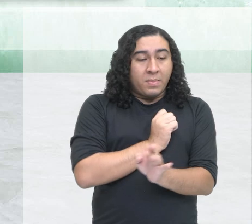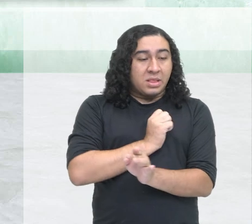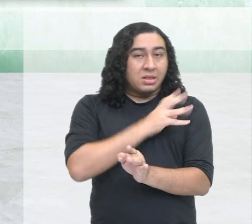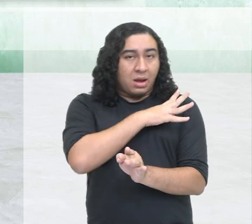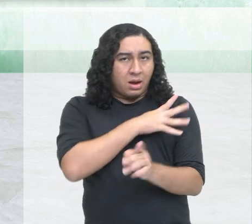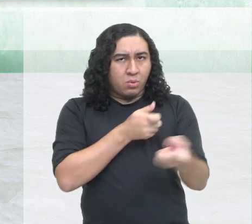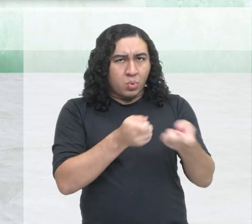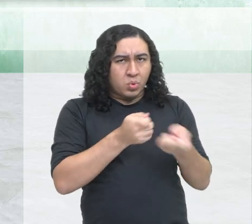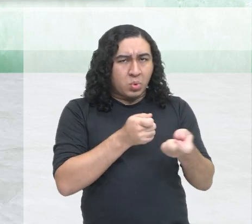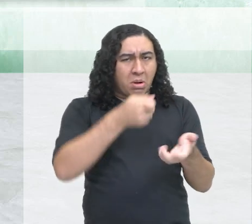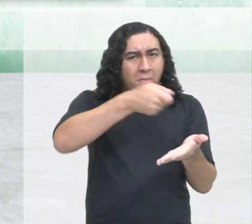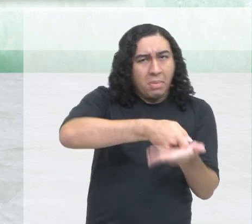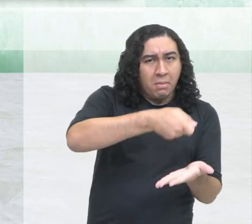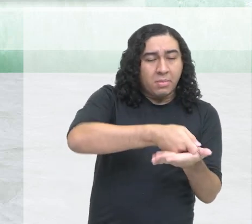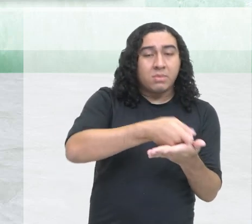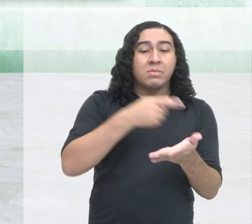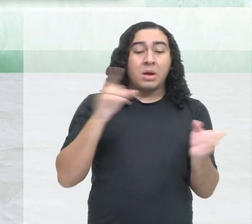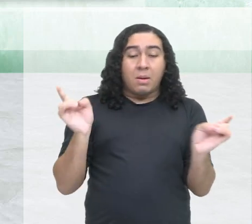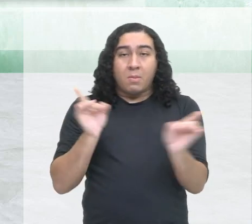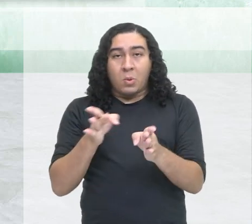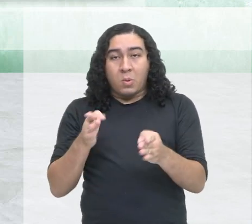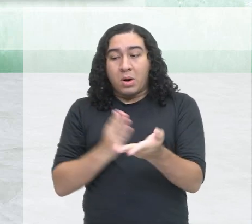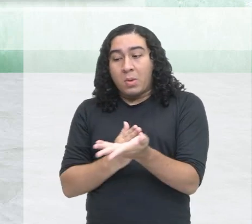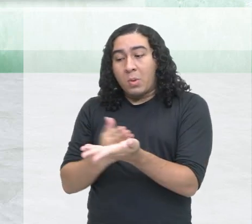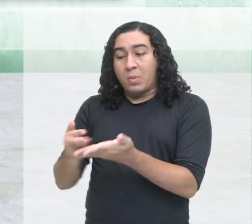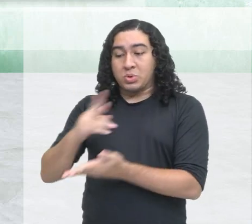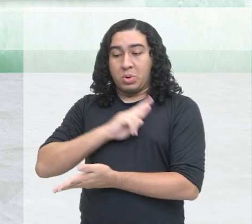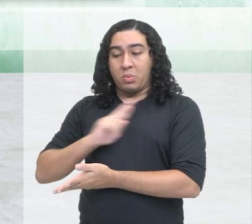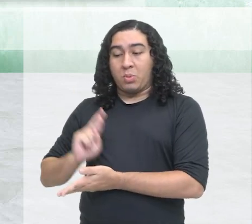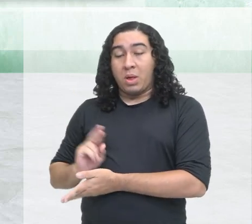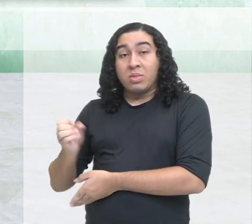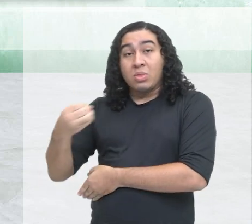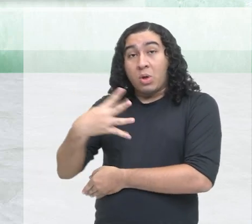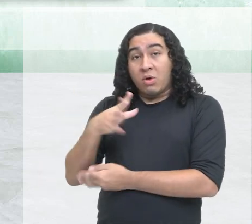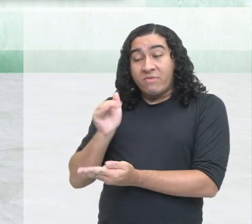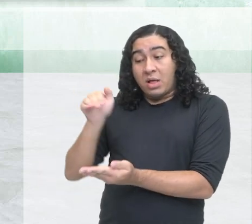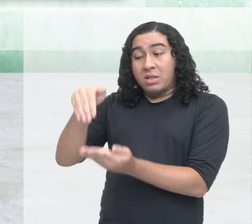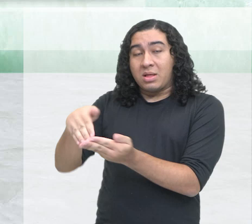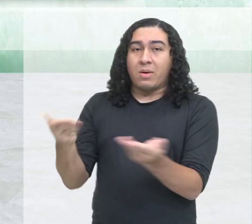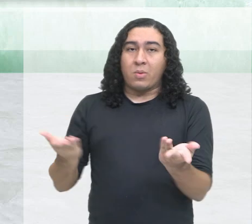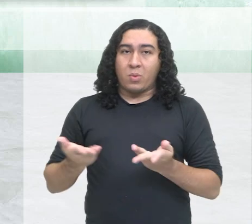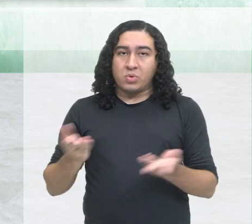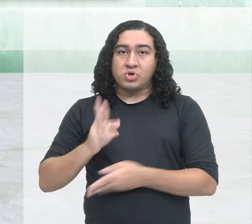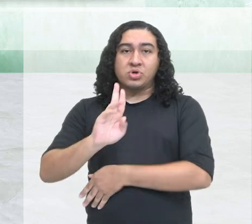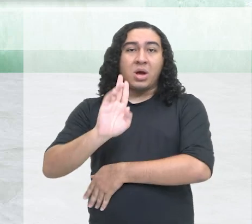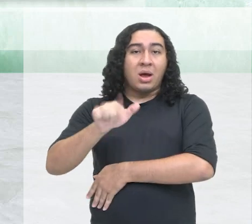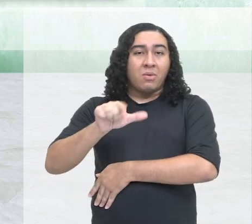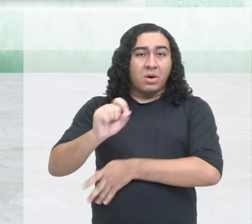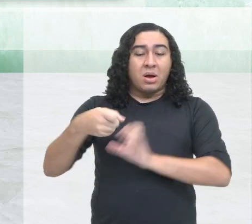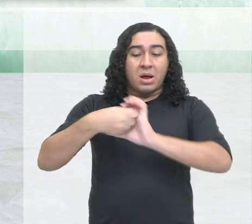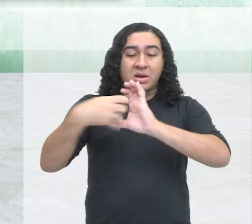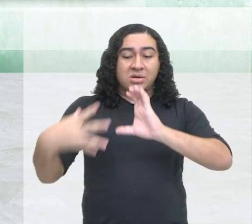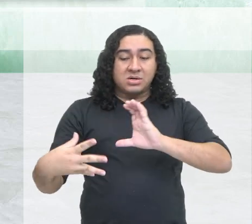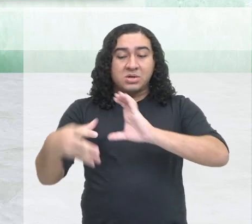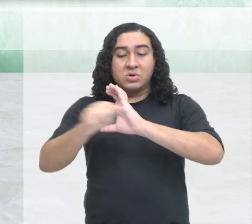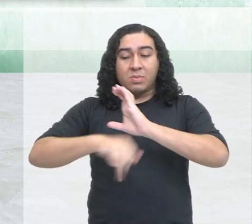ele vem, né, até os dias atuais. Esse é um período que ele é caracterizado pela